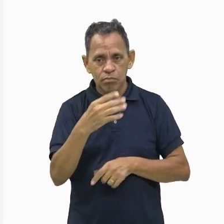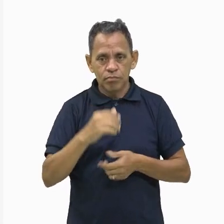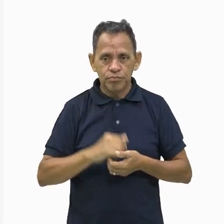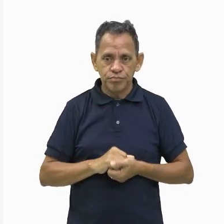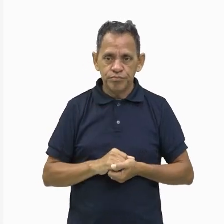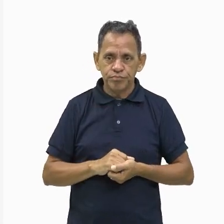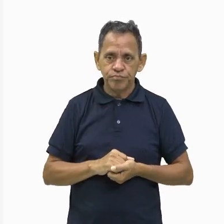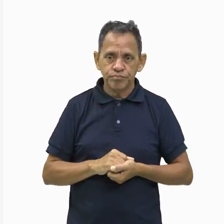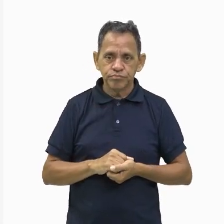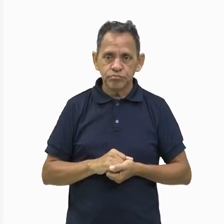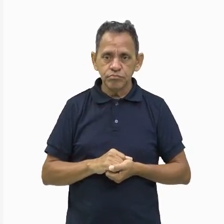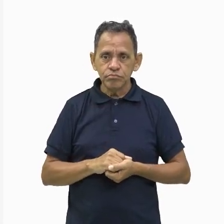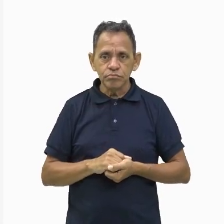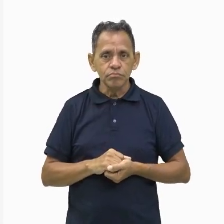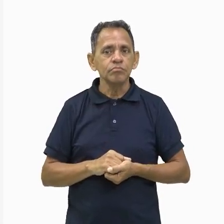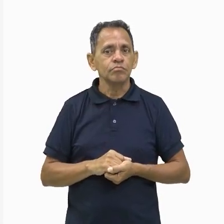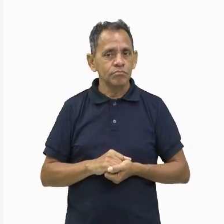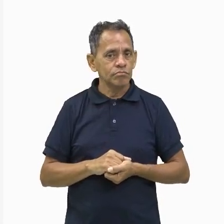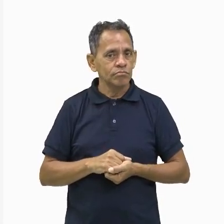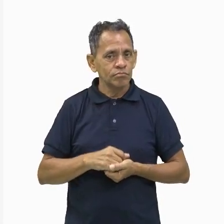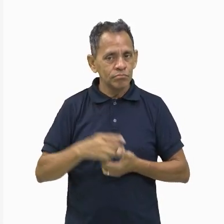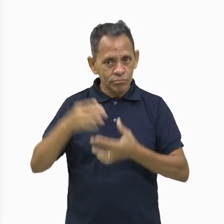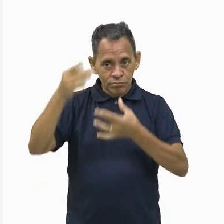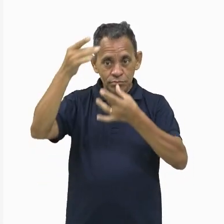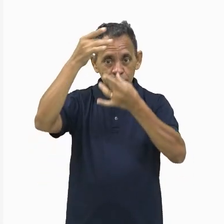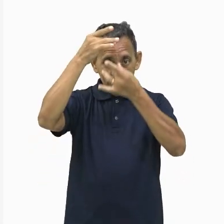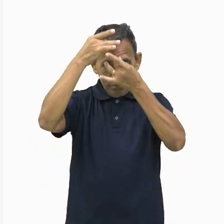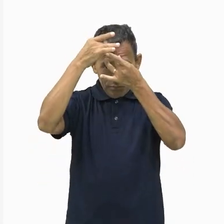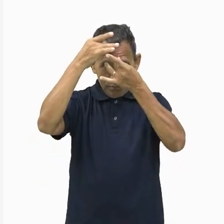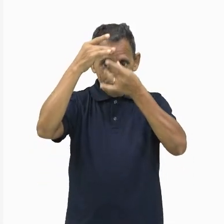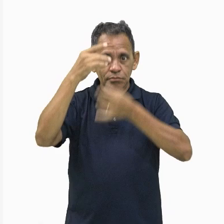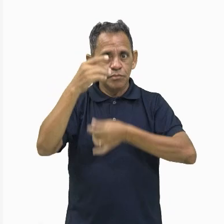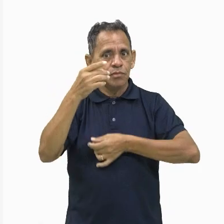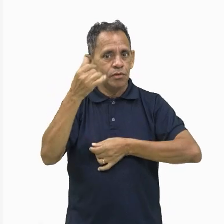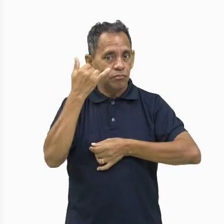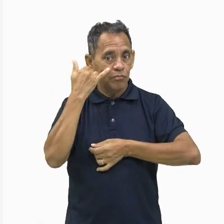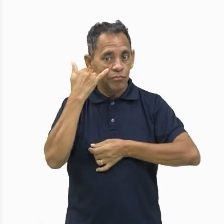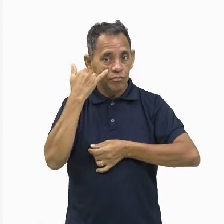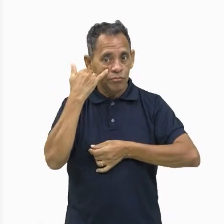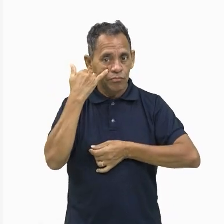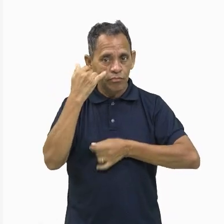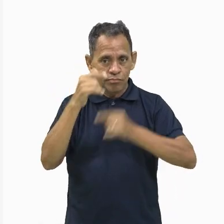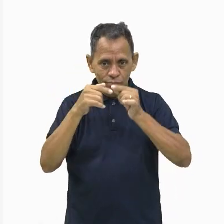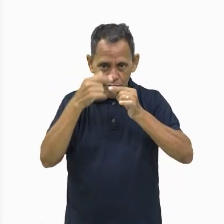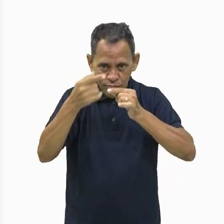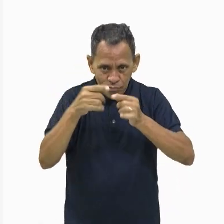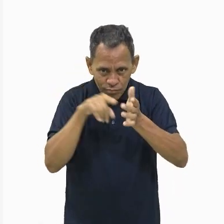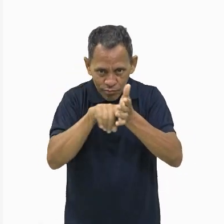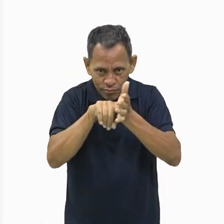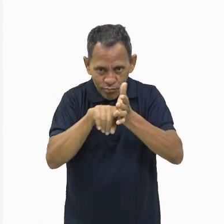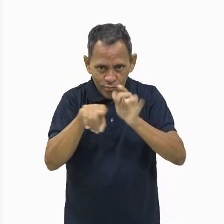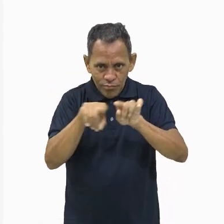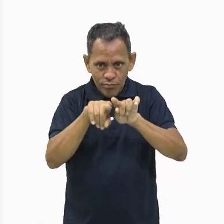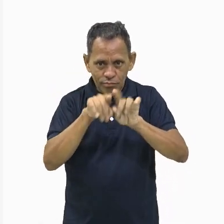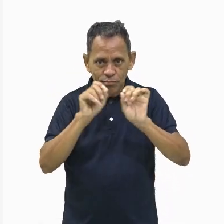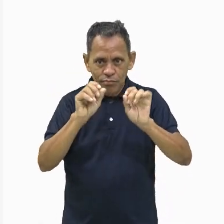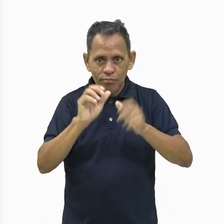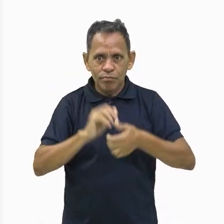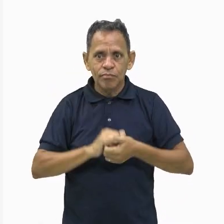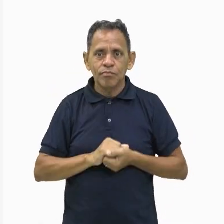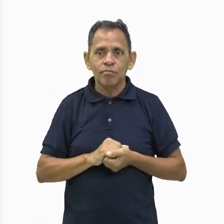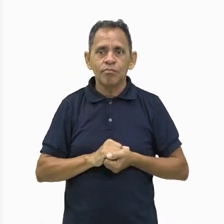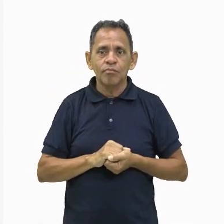Guarda esta informação aqui. Guarda essa informação aqui. Tá? Porque a gente também precisa identificar o fator